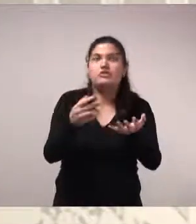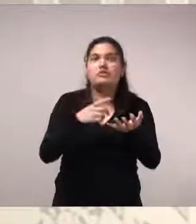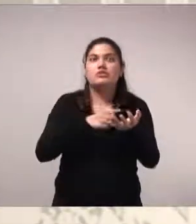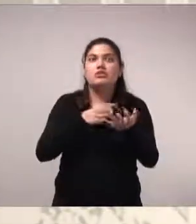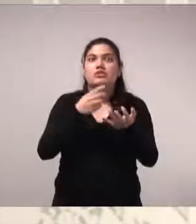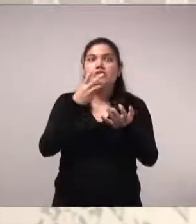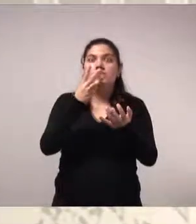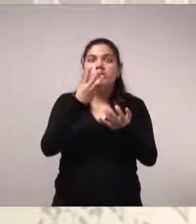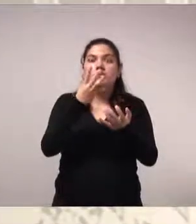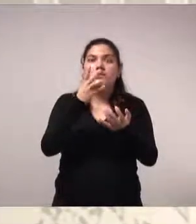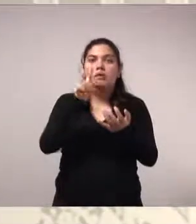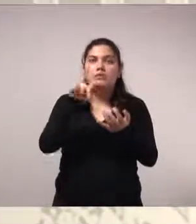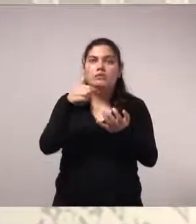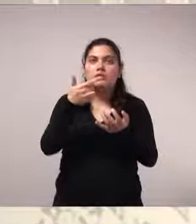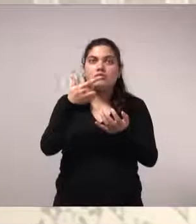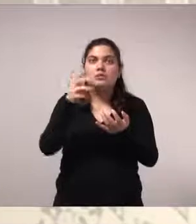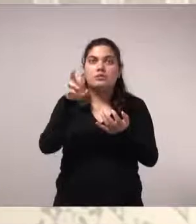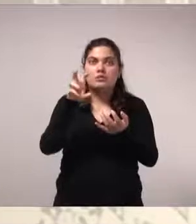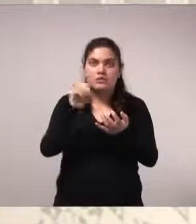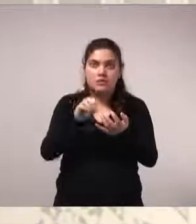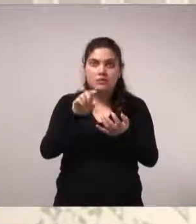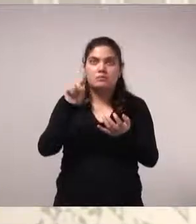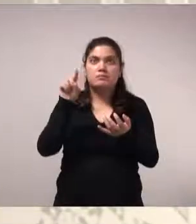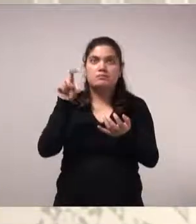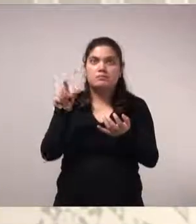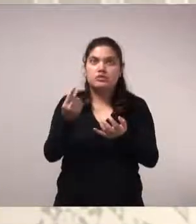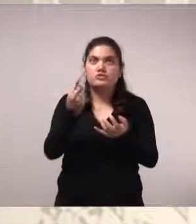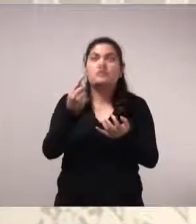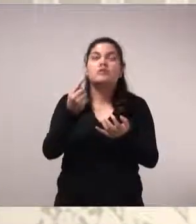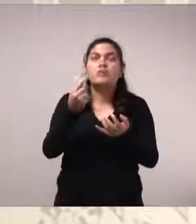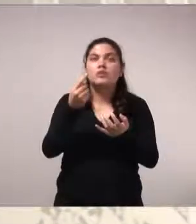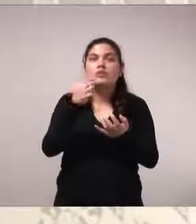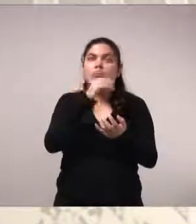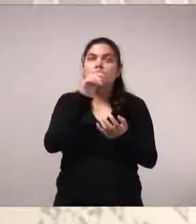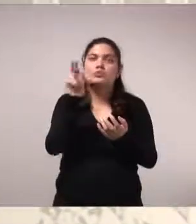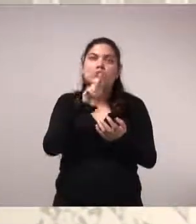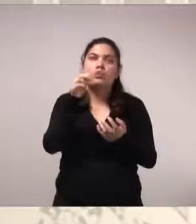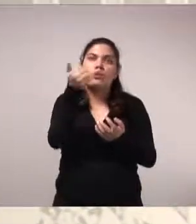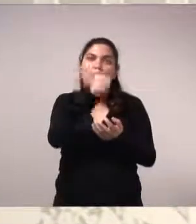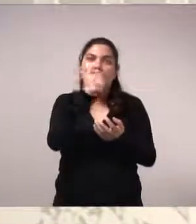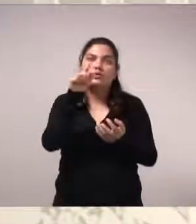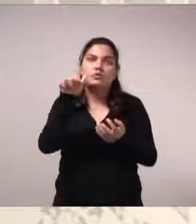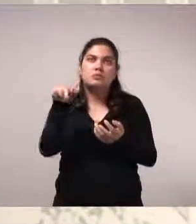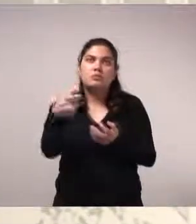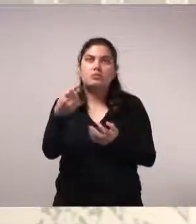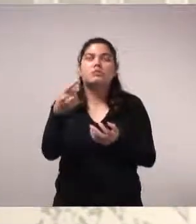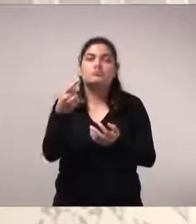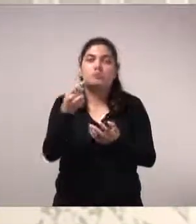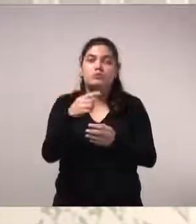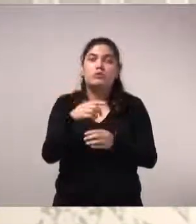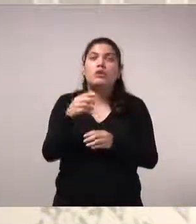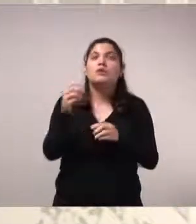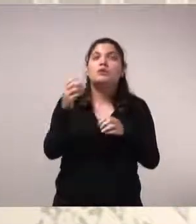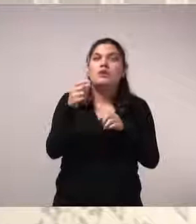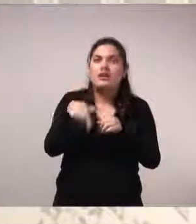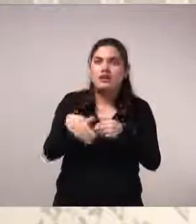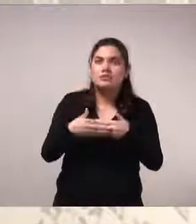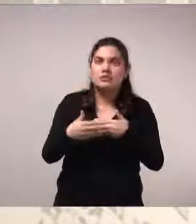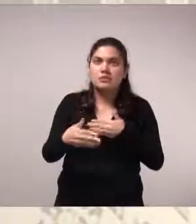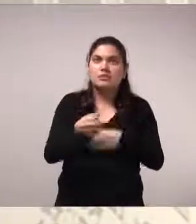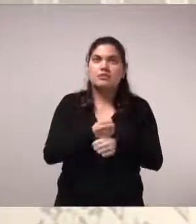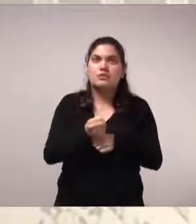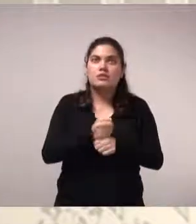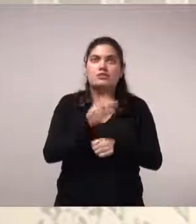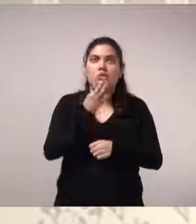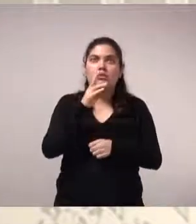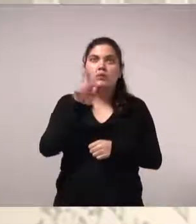cúbicos. Em 2013, eles consumiam um pouco mais de 11 mil metros cúbicos. Esse ano, eles devem consumir